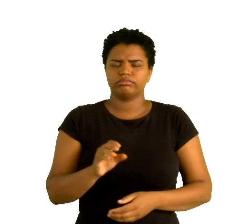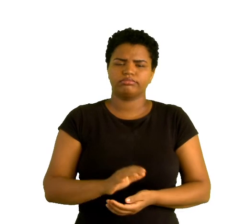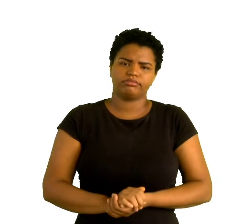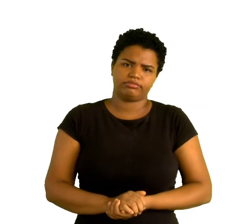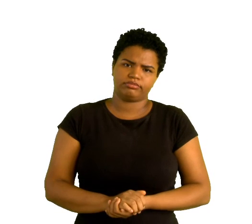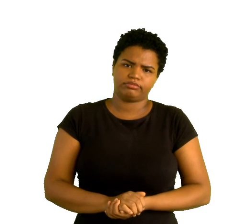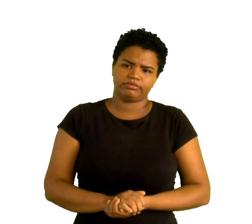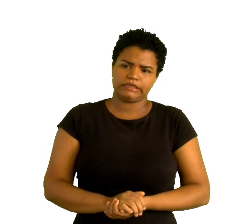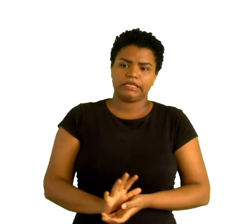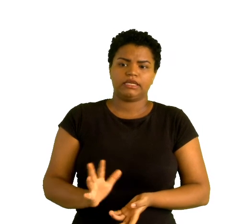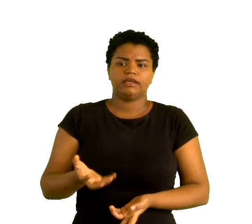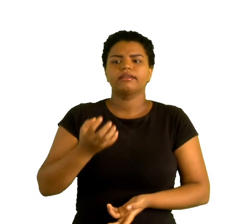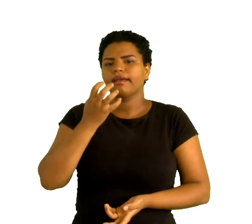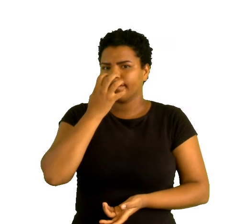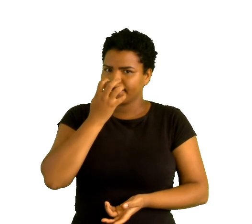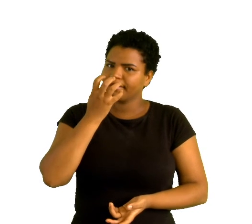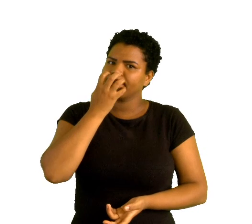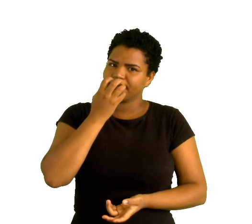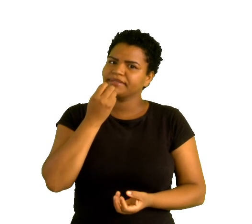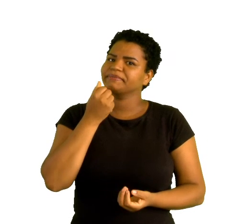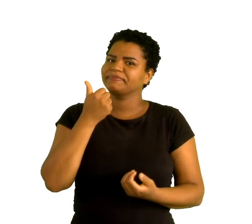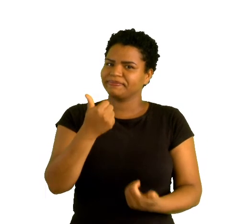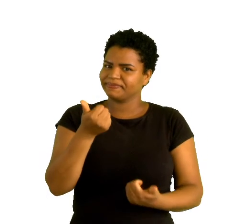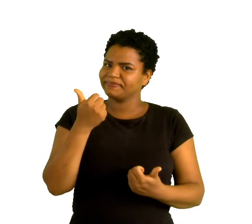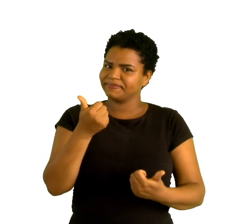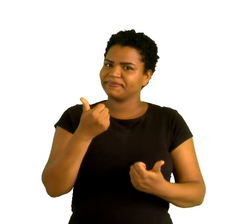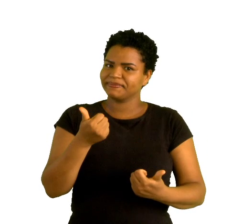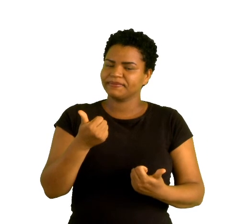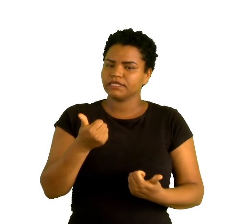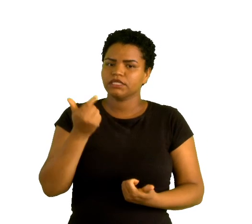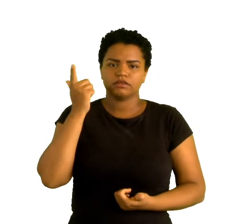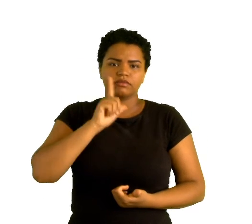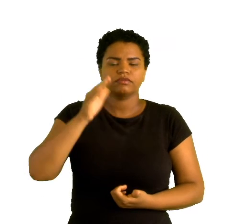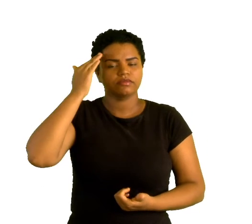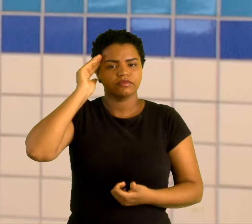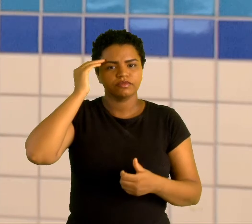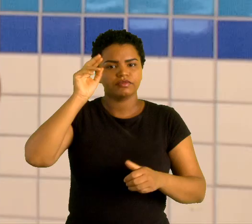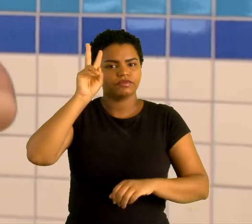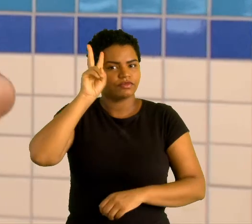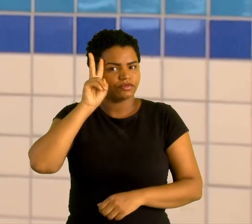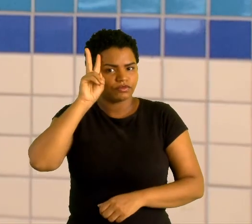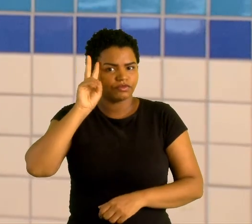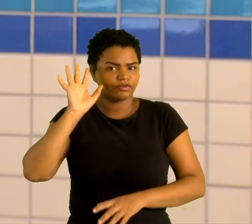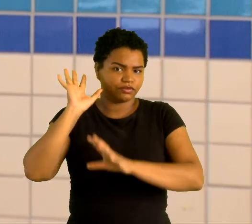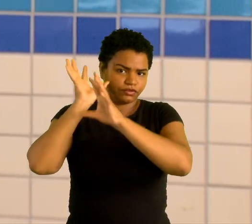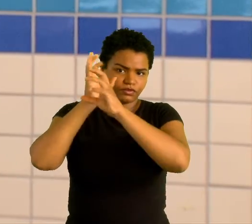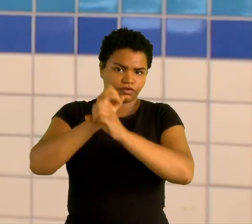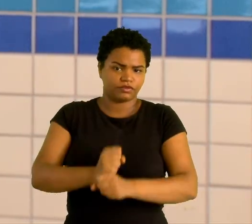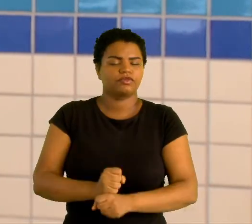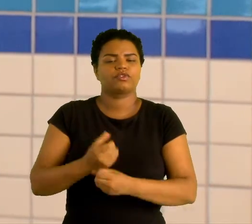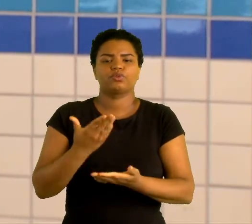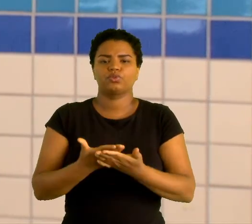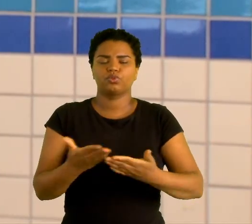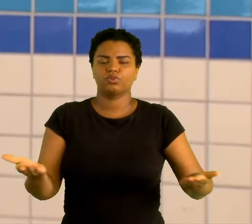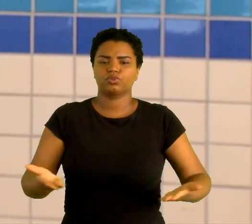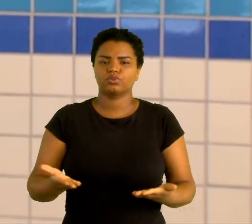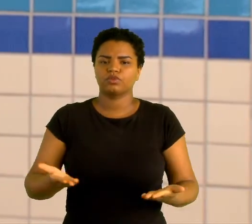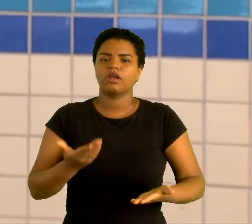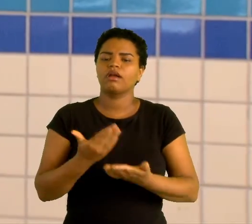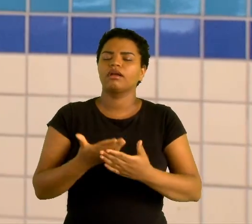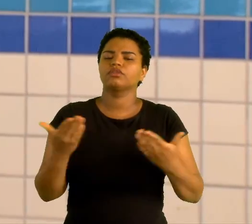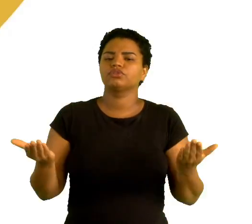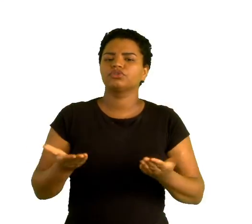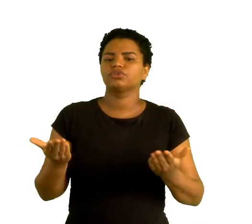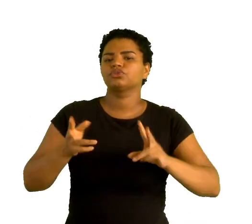Aos cães. Muito bem. Conseguiram entender a história? Vamos recapitular o que a gente estudou hoje. A nossa aula de